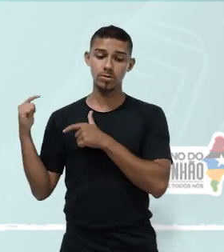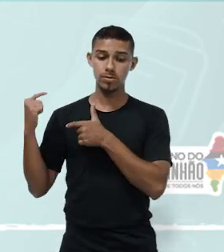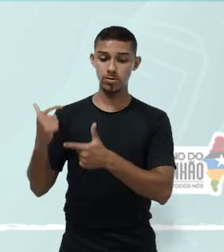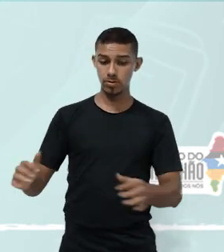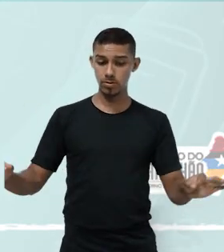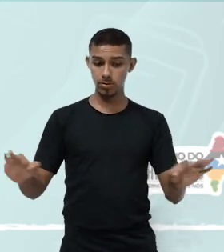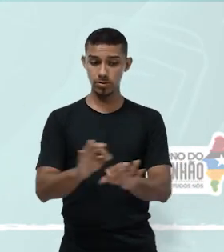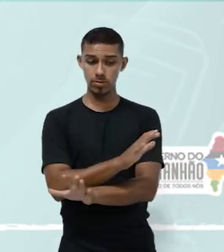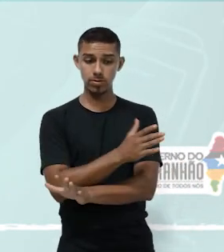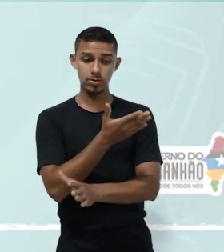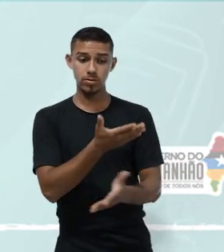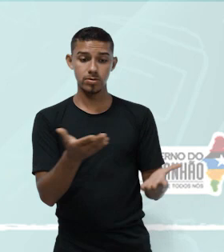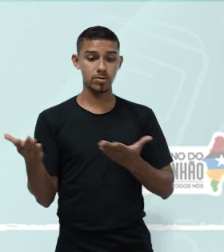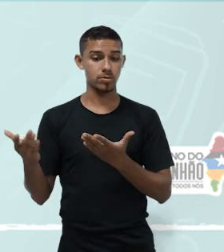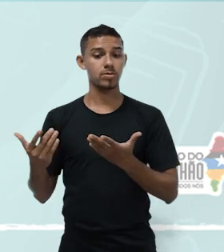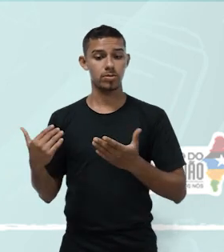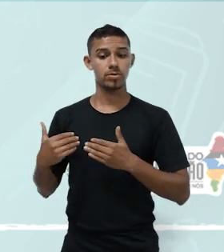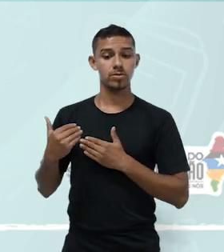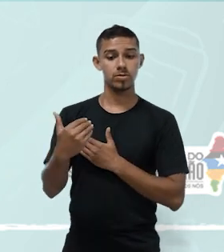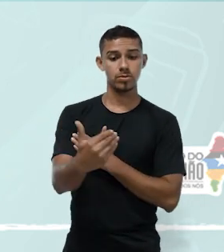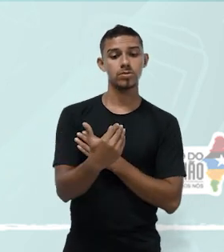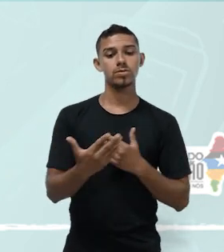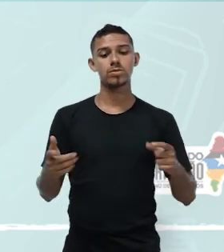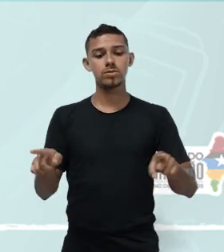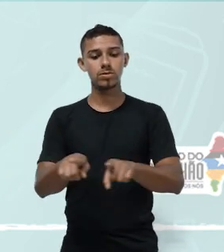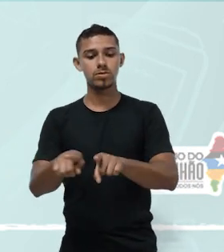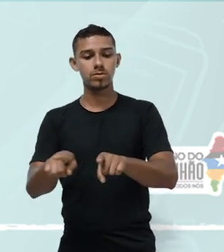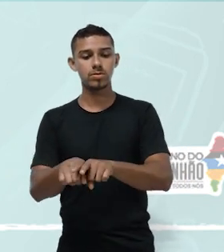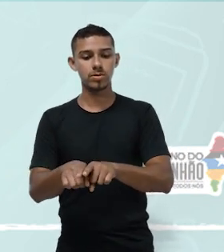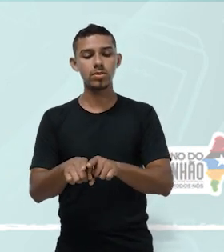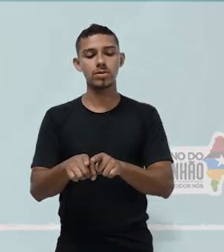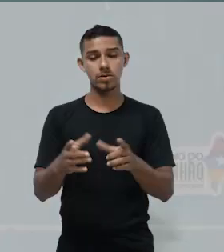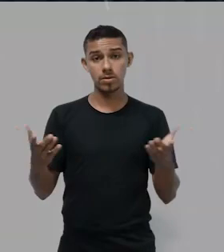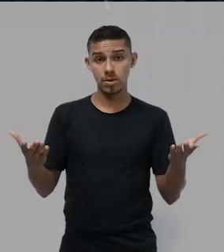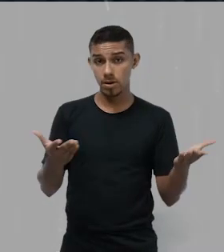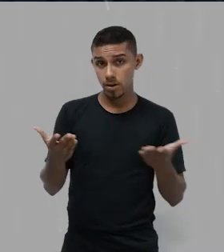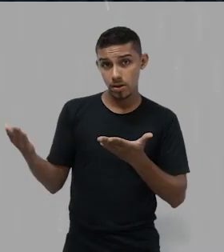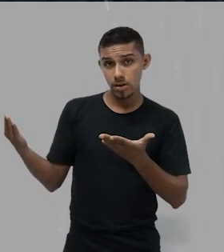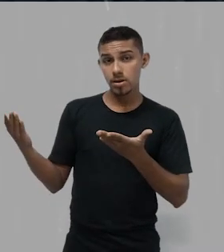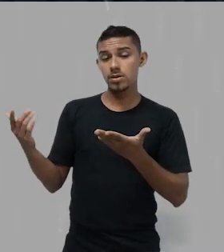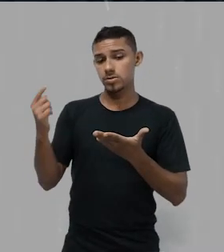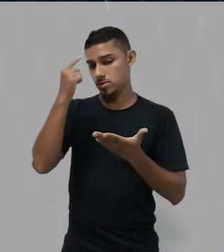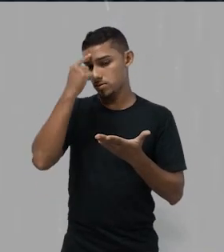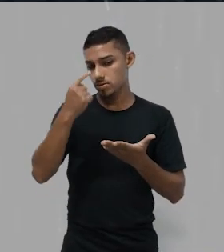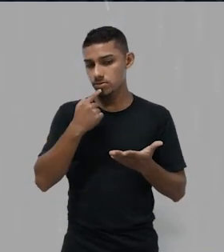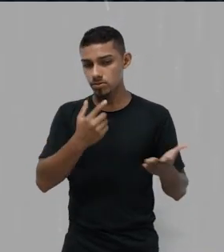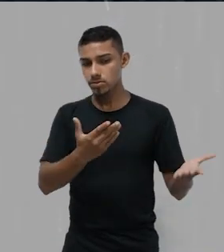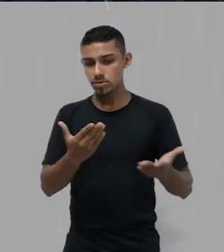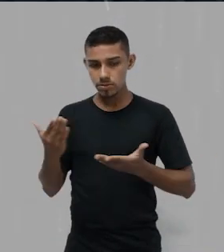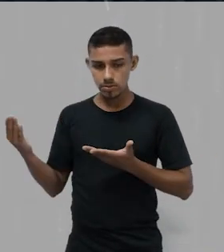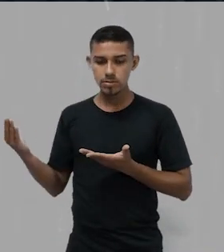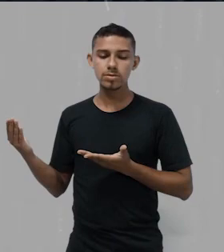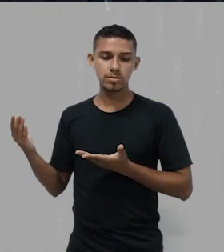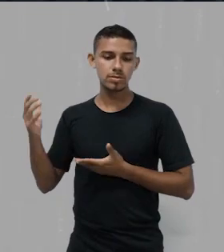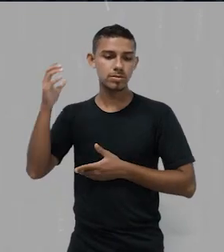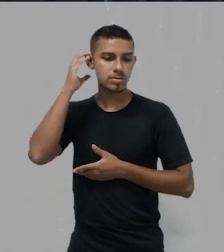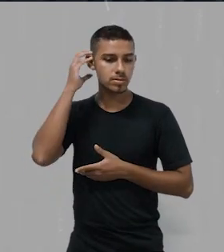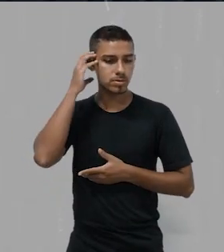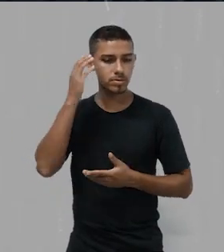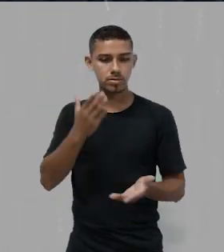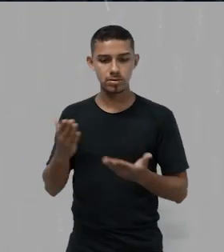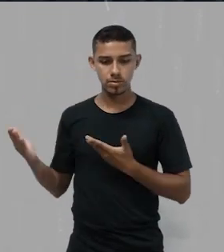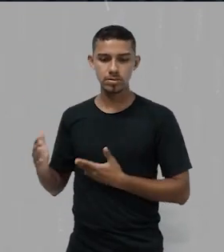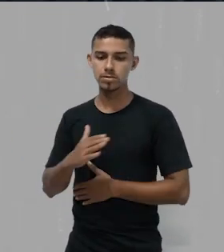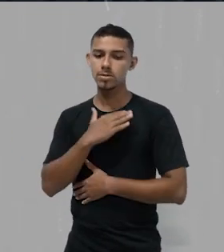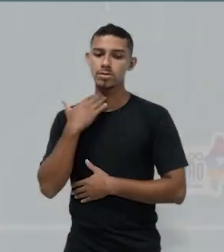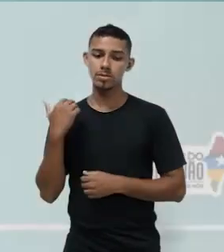tradicionalismo, ele fragmenta, mas além de qualquer coisa, a figura que é considerada o pai do cubismo é realmente, apresentando para vocês, Pablo Picasso,